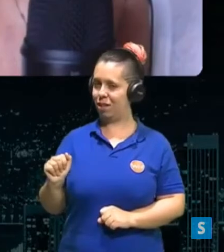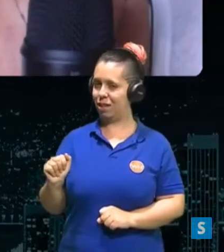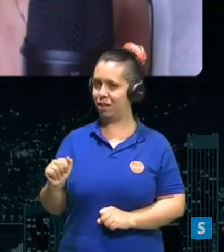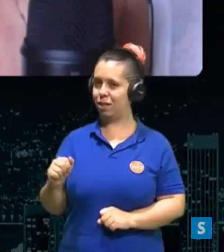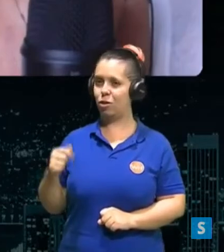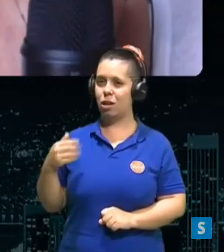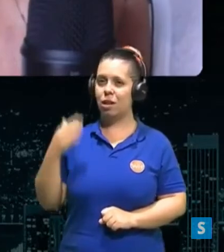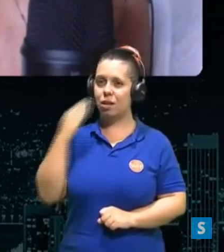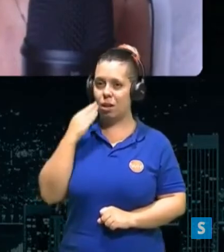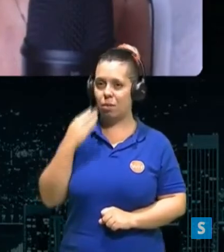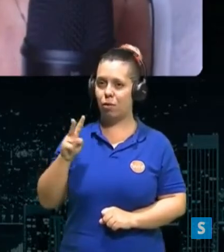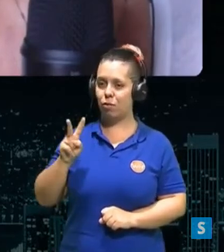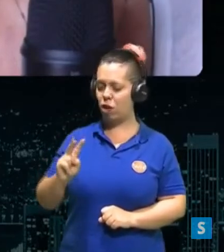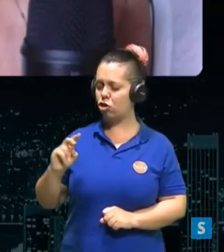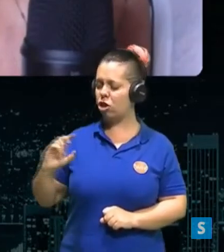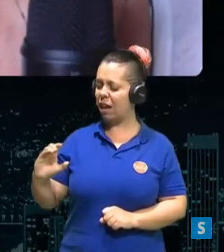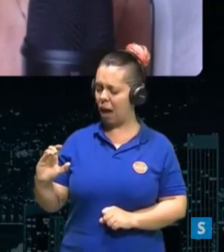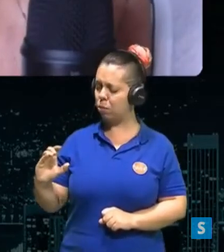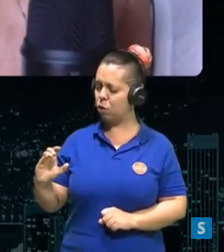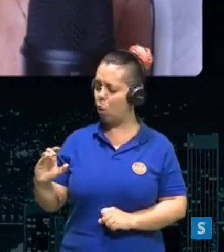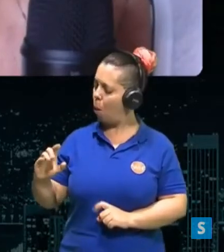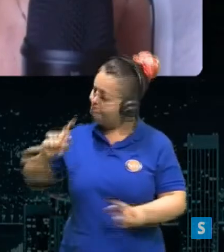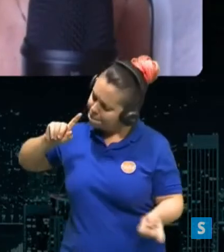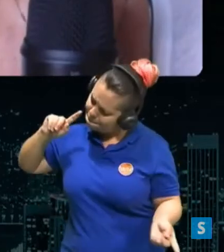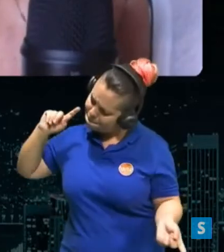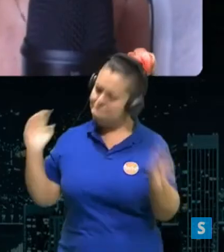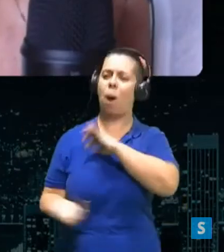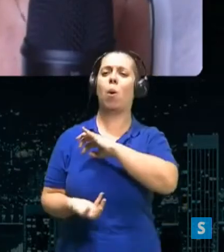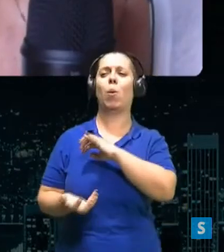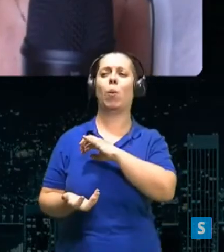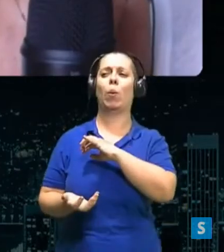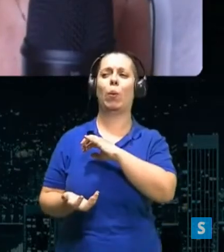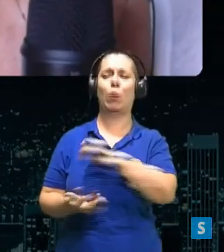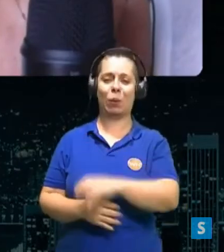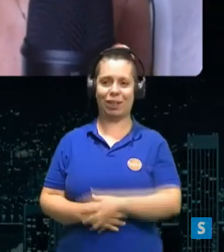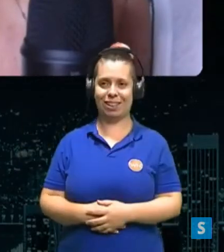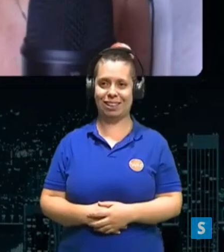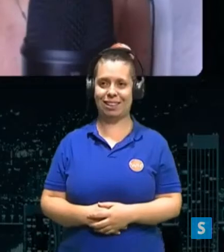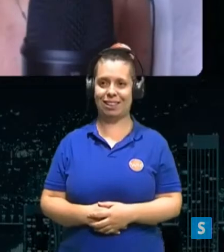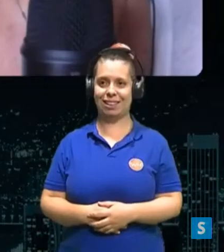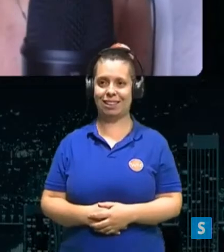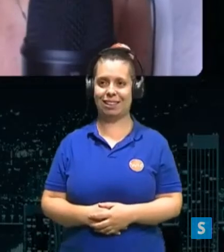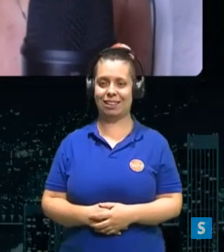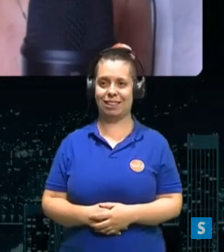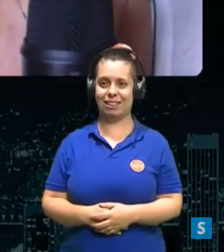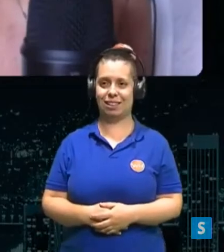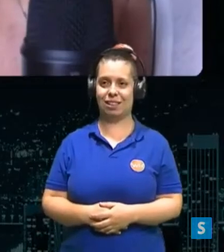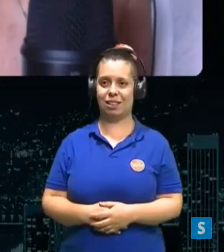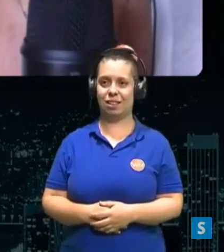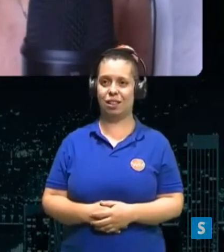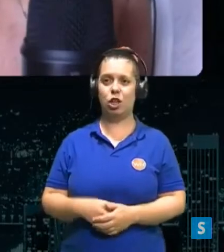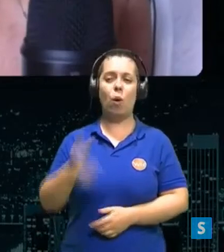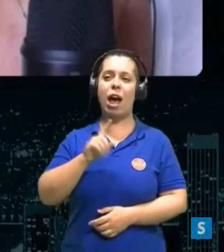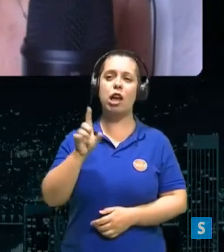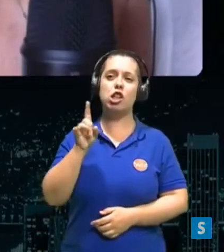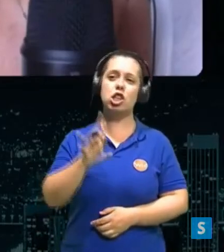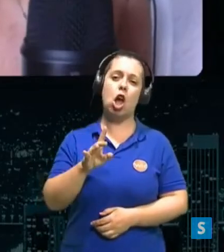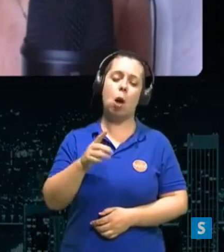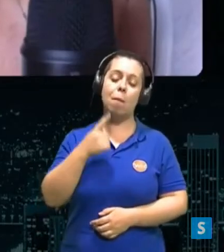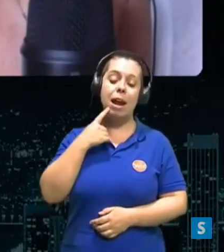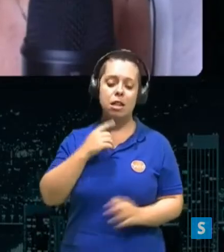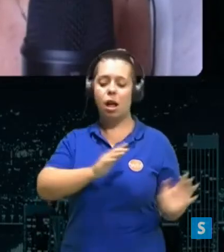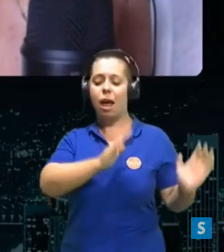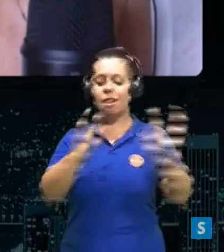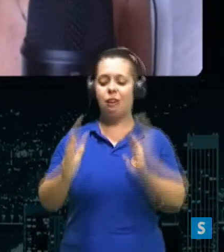sobre investimento de risco os encher Capitu porque são todas as camadas não é só levantar uma nova rodada de